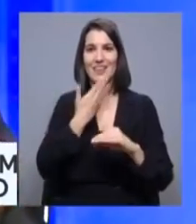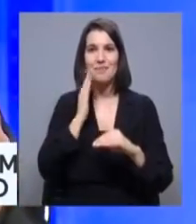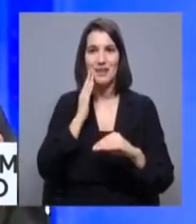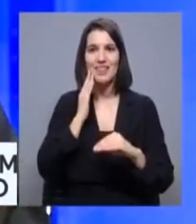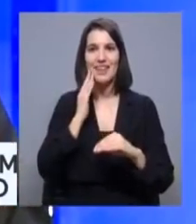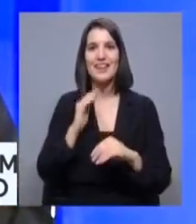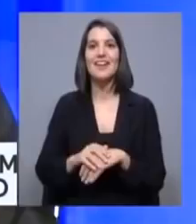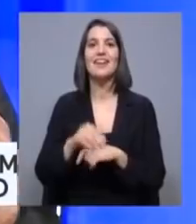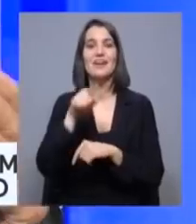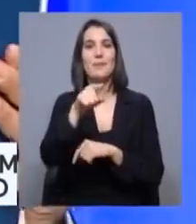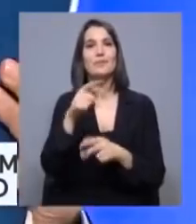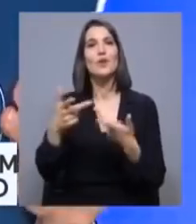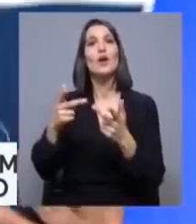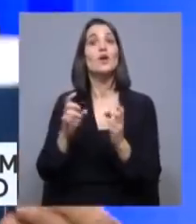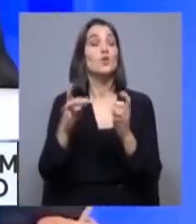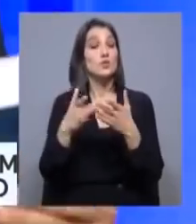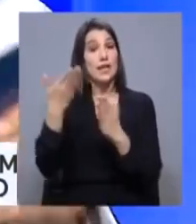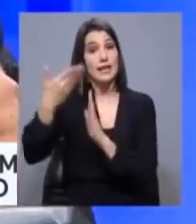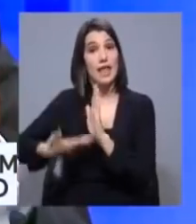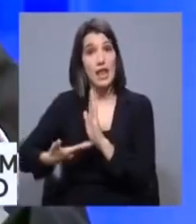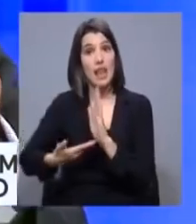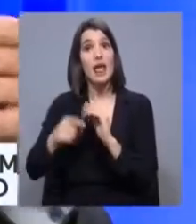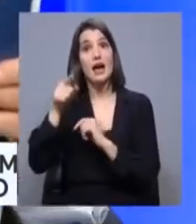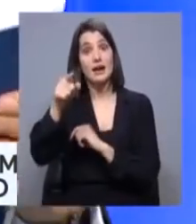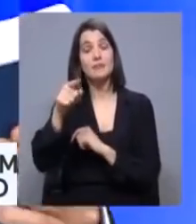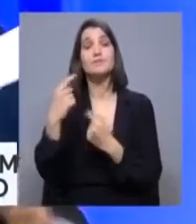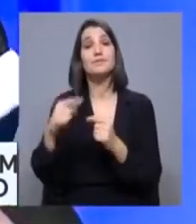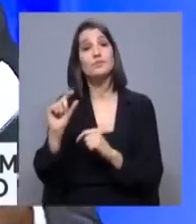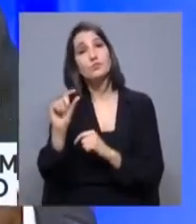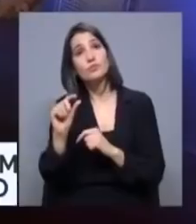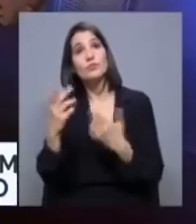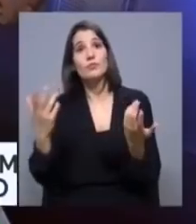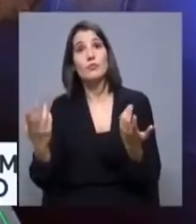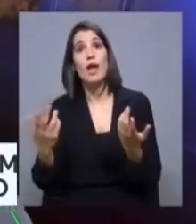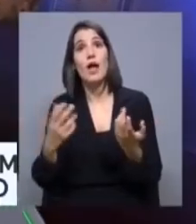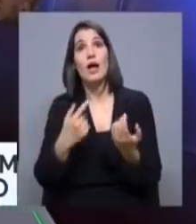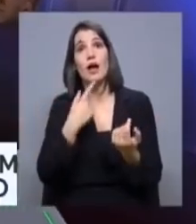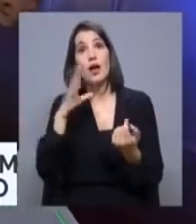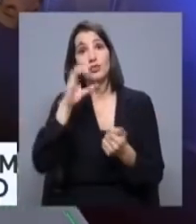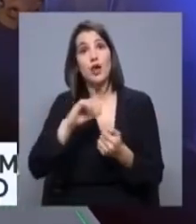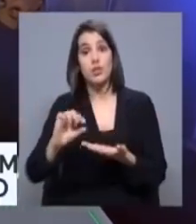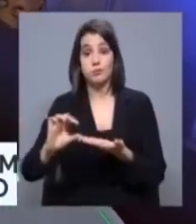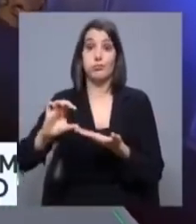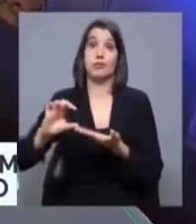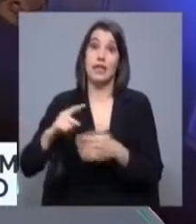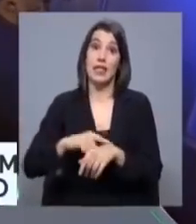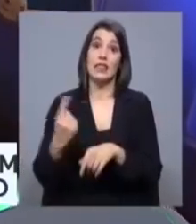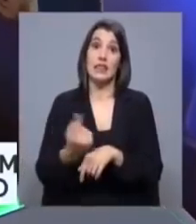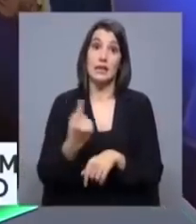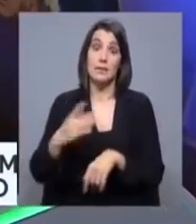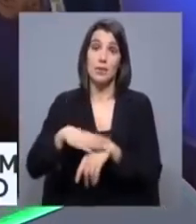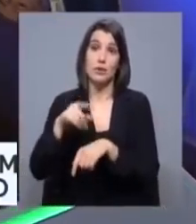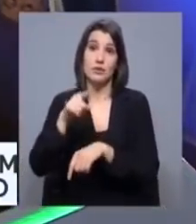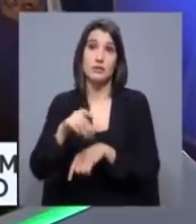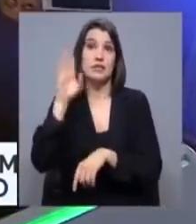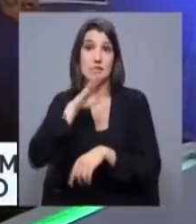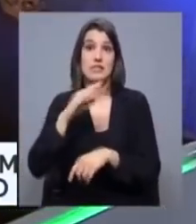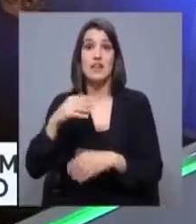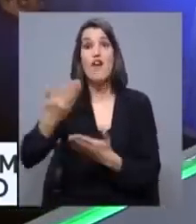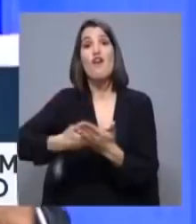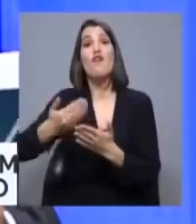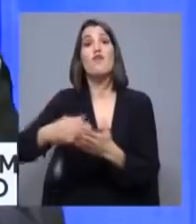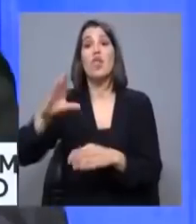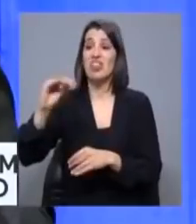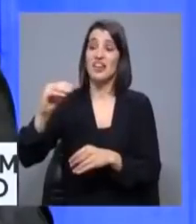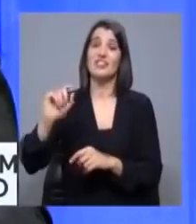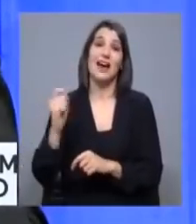vez problemas atrás frio outra coisa que usar é um dia é um bocadinho é um bocadinho atrair empresários nível de um bocadinho mais velhos lá que causa disto tivéssemos feito só